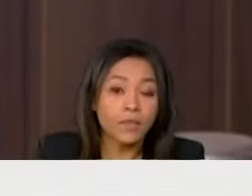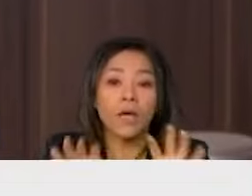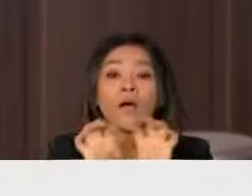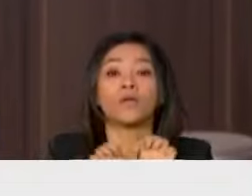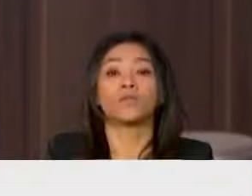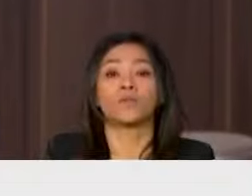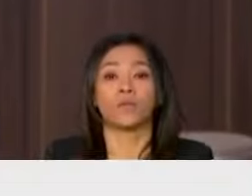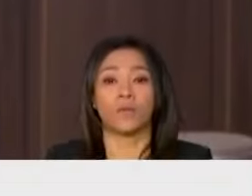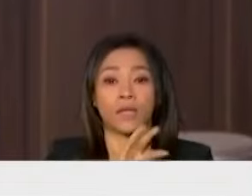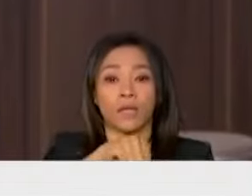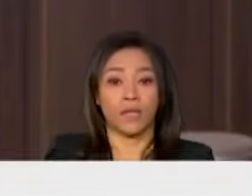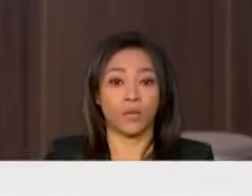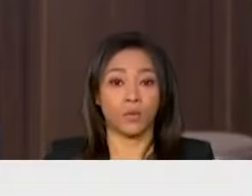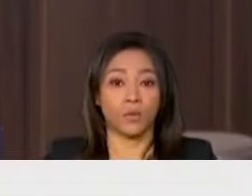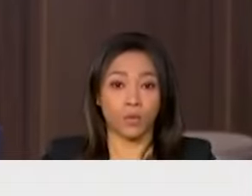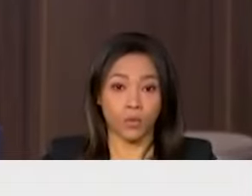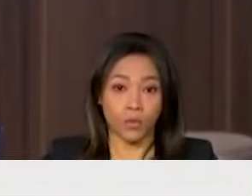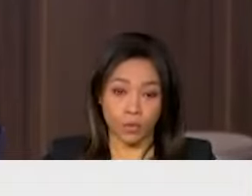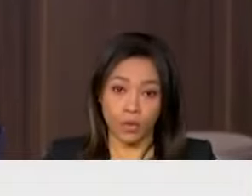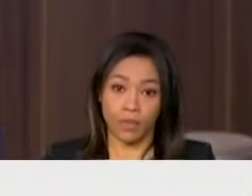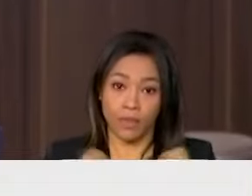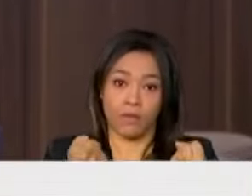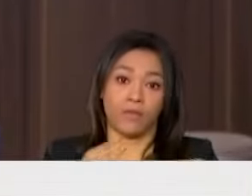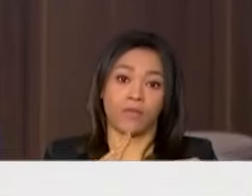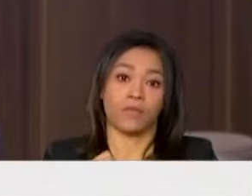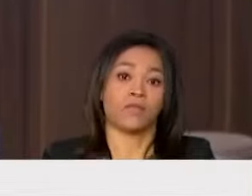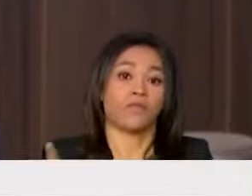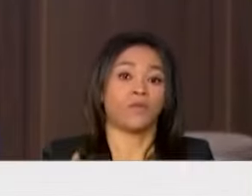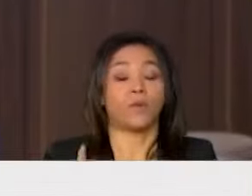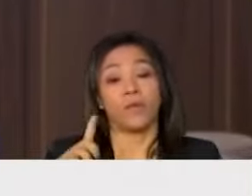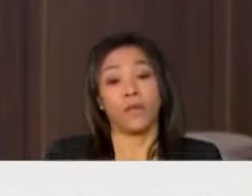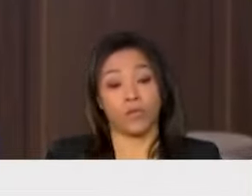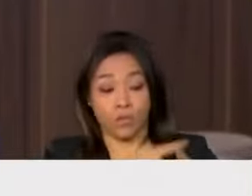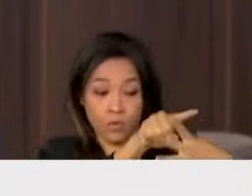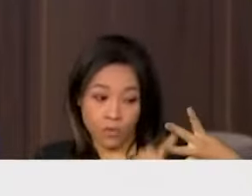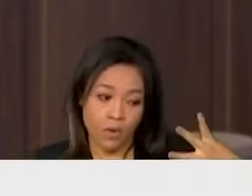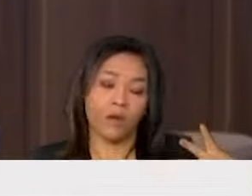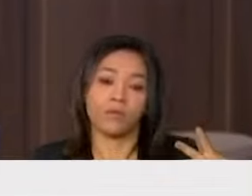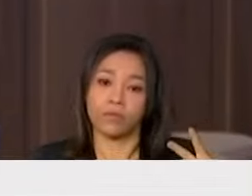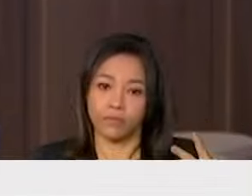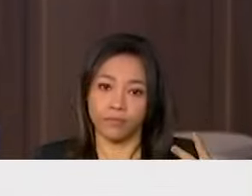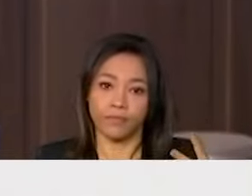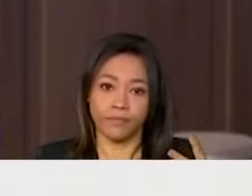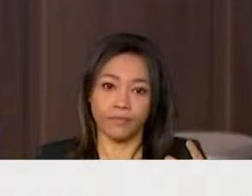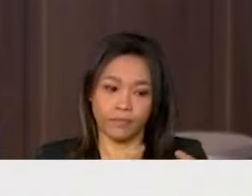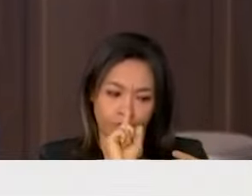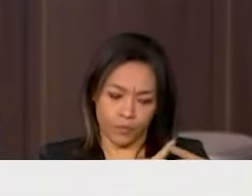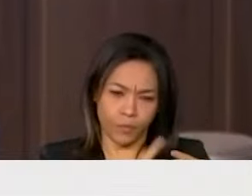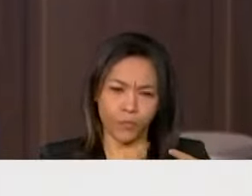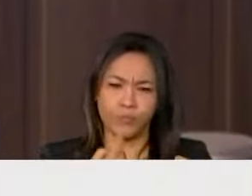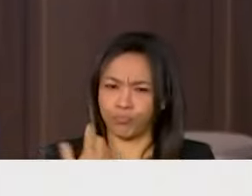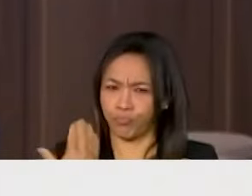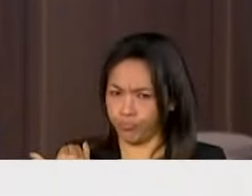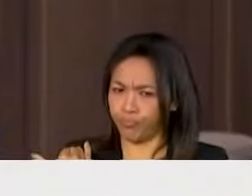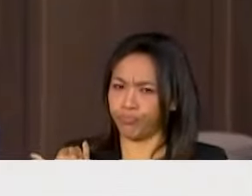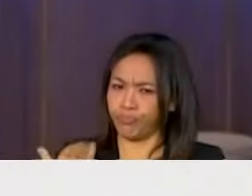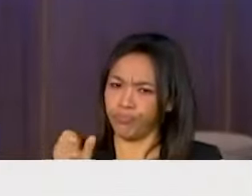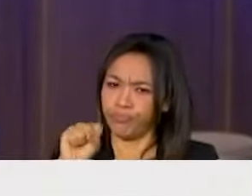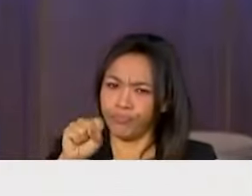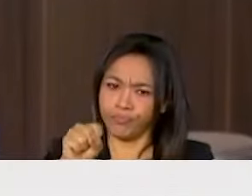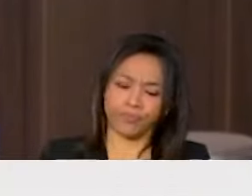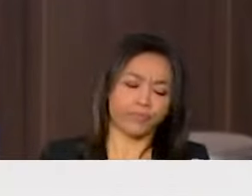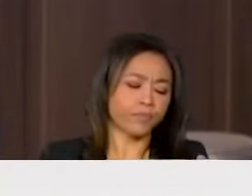Está acontecendo desde o início do governo. Nós temos 4 produtos em andamento. Certo? Um é mais recente, sim,